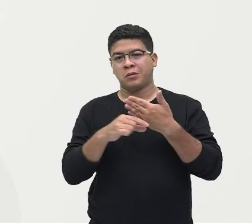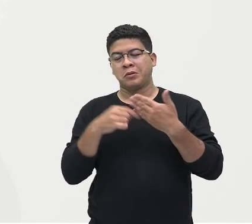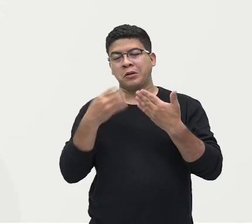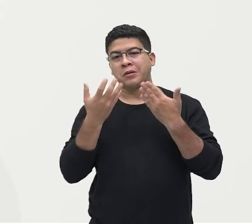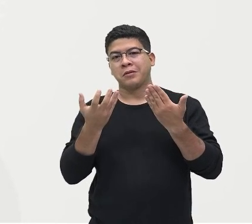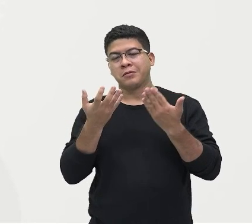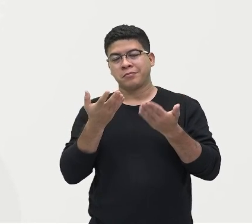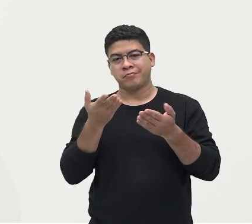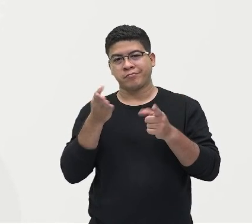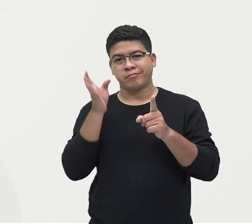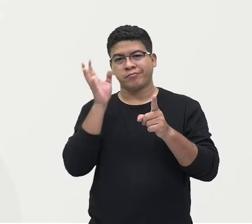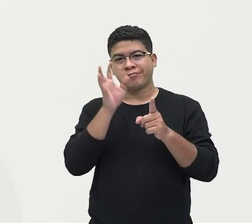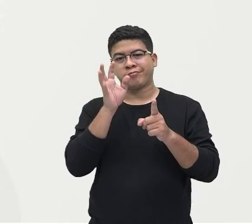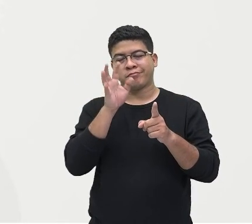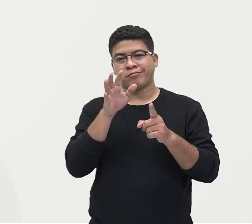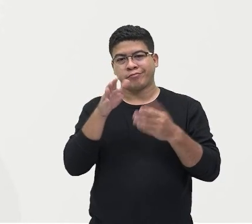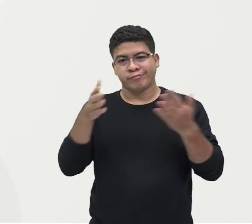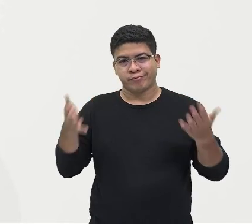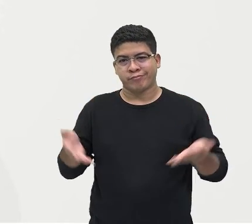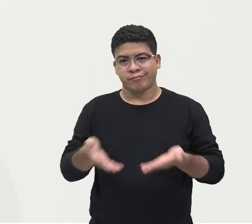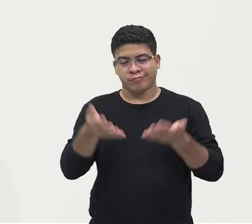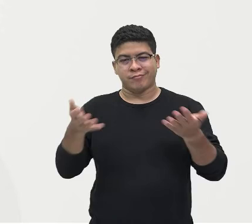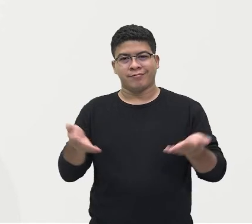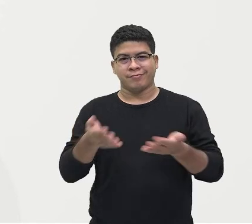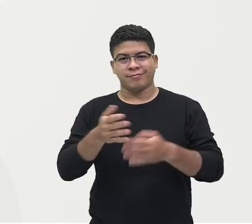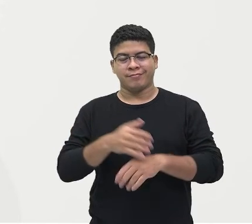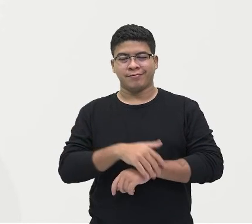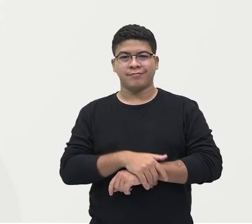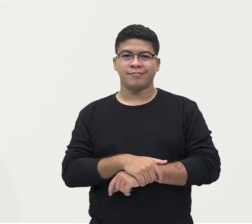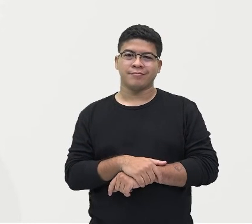né, transmitir através daquele texto.